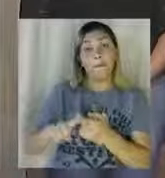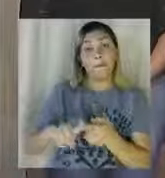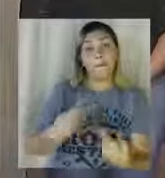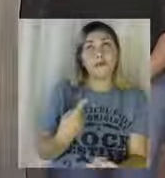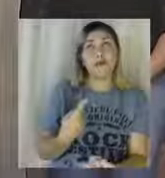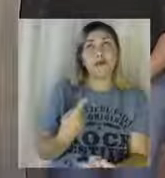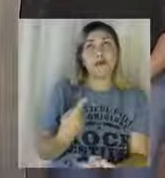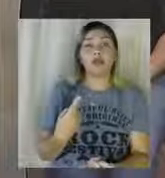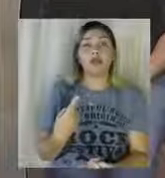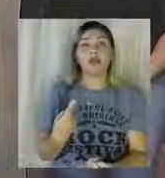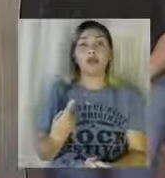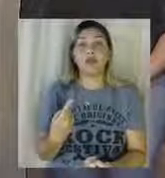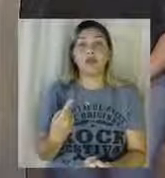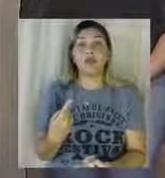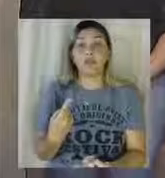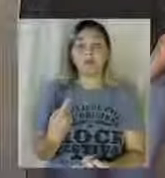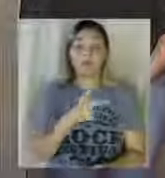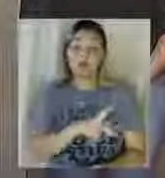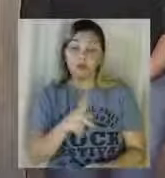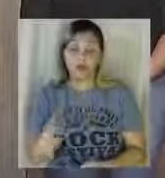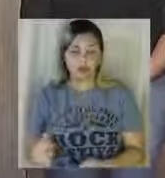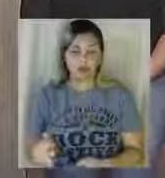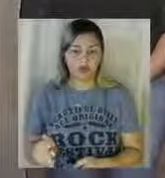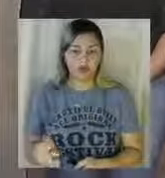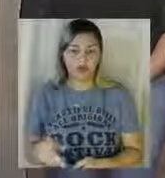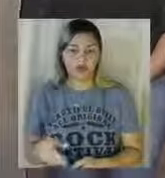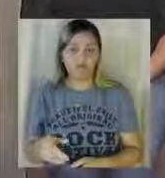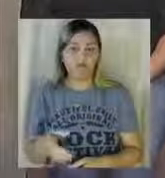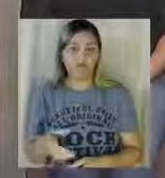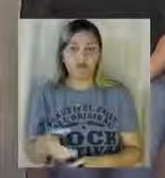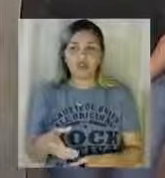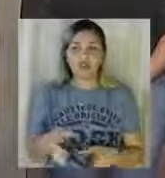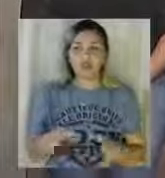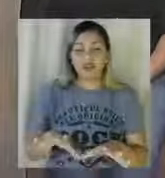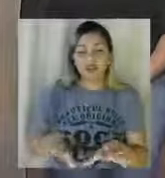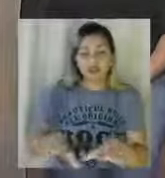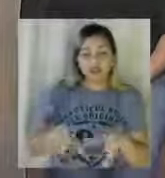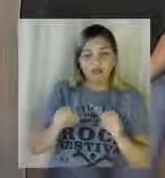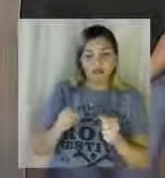mas os professores não tinham fluência em Libras.